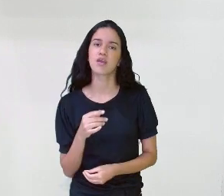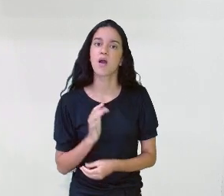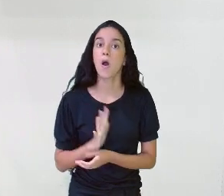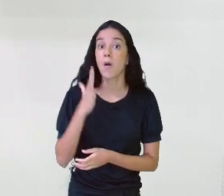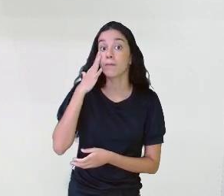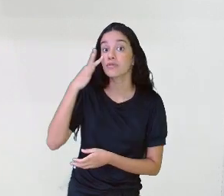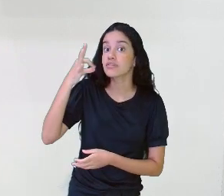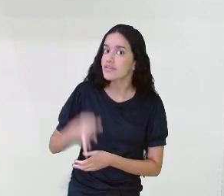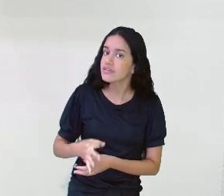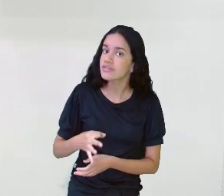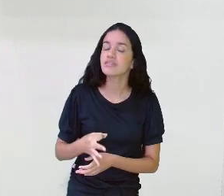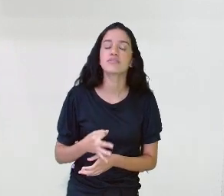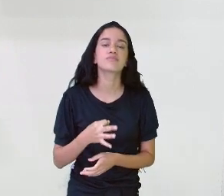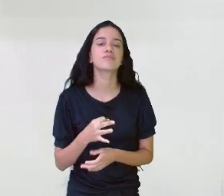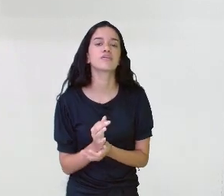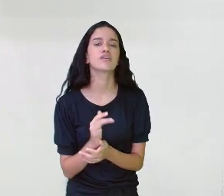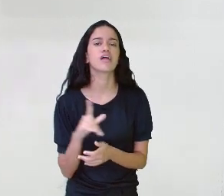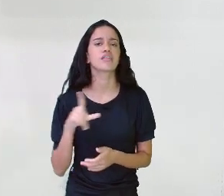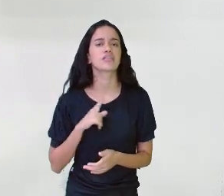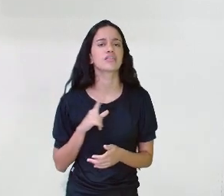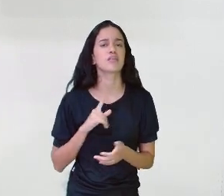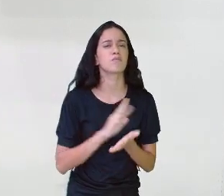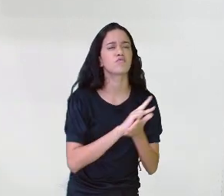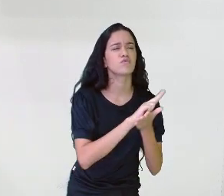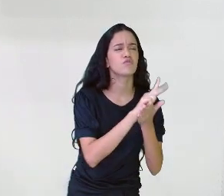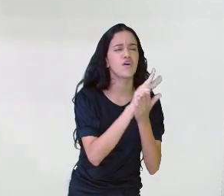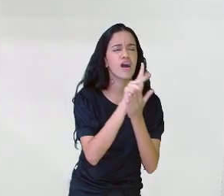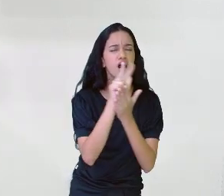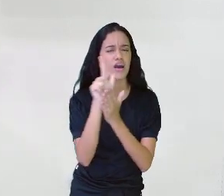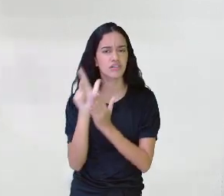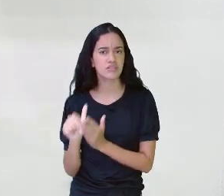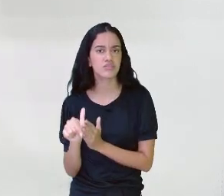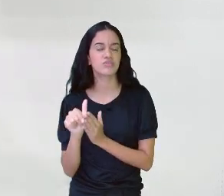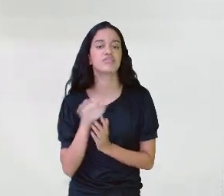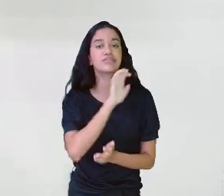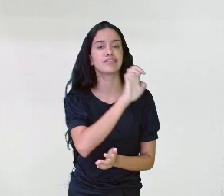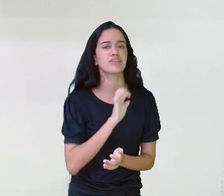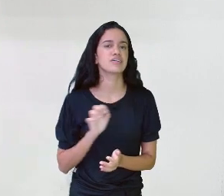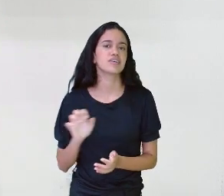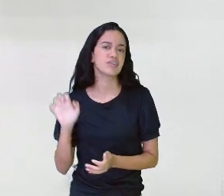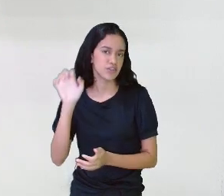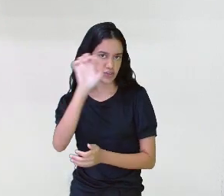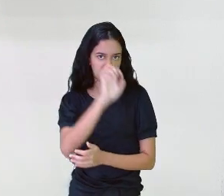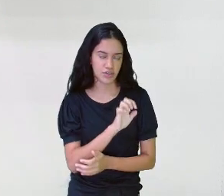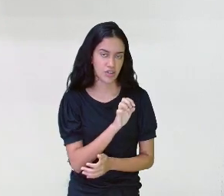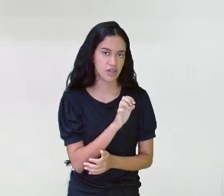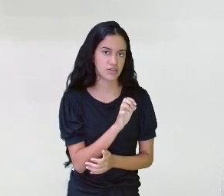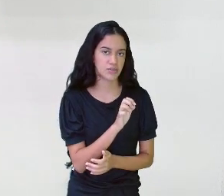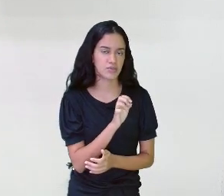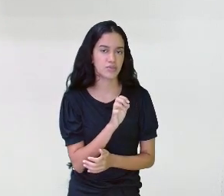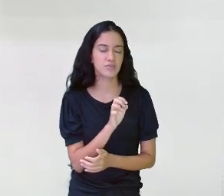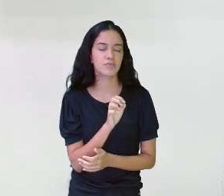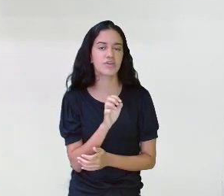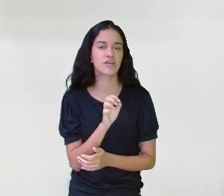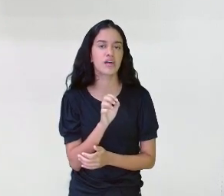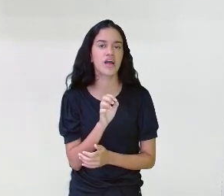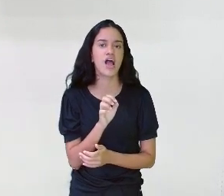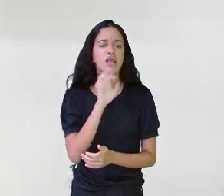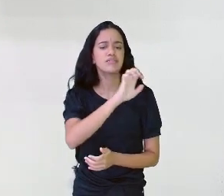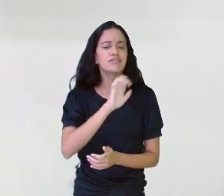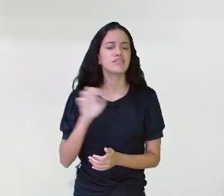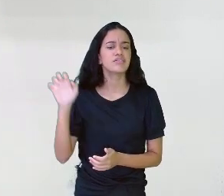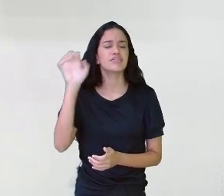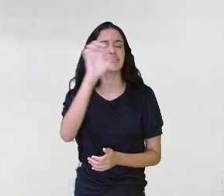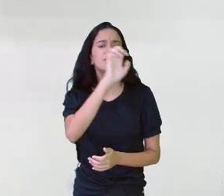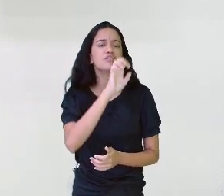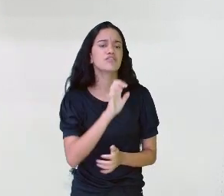Presta atenção, nós temos vários estados que fazem parte da região Nordeste. O que elas têm, o que é que esses estados